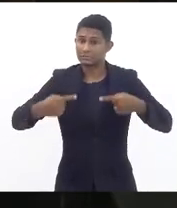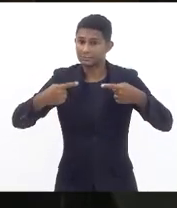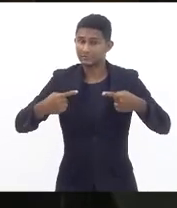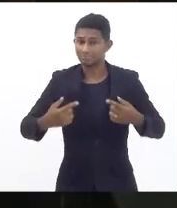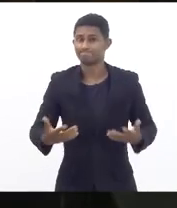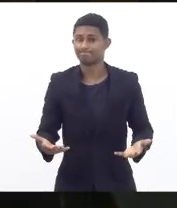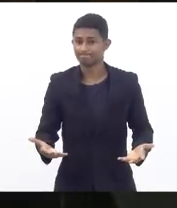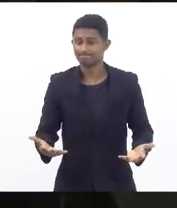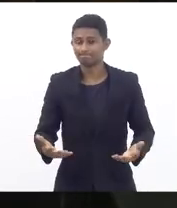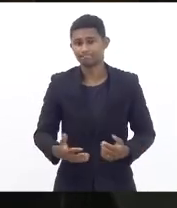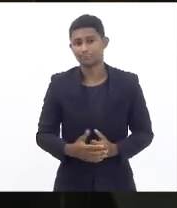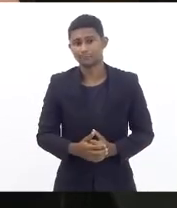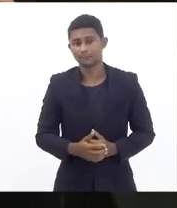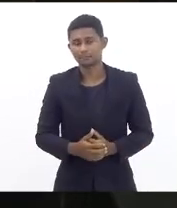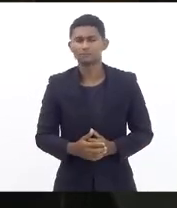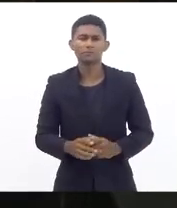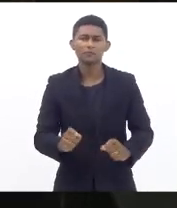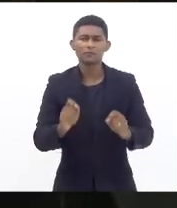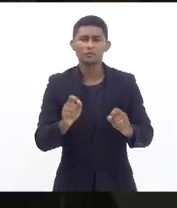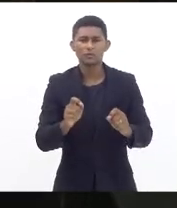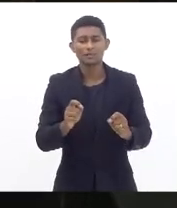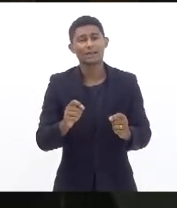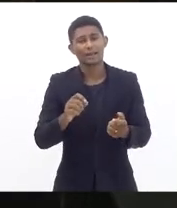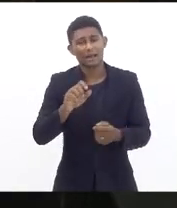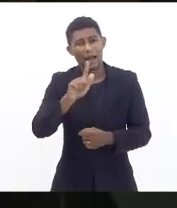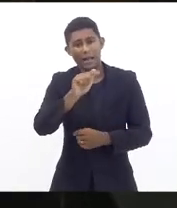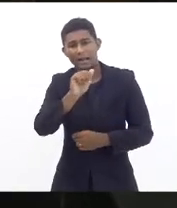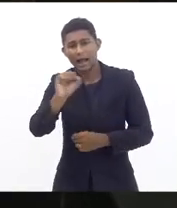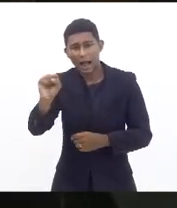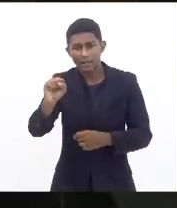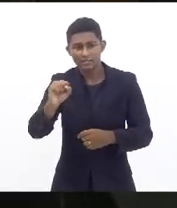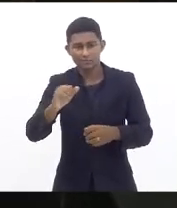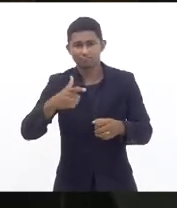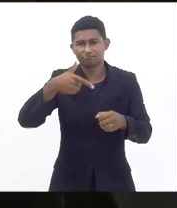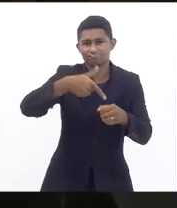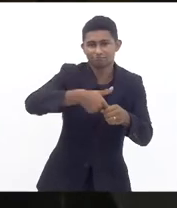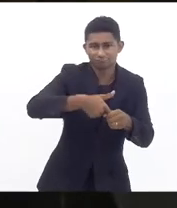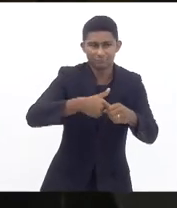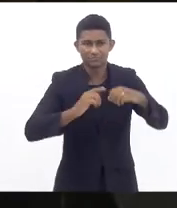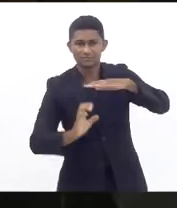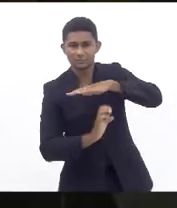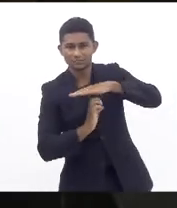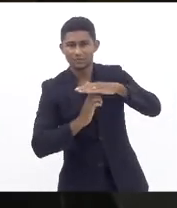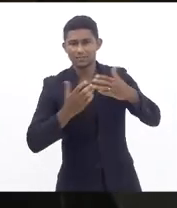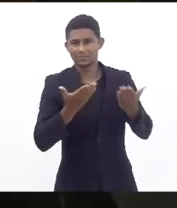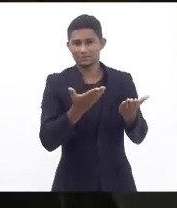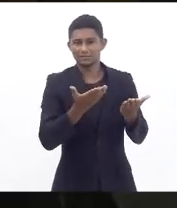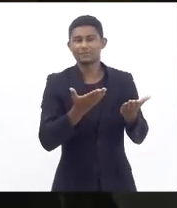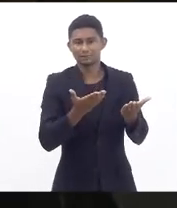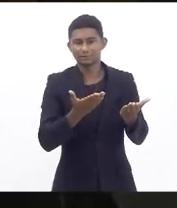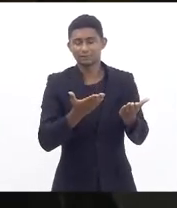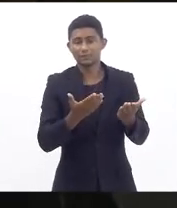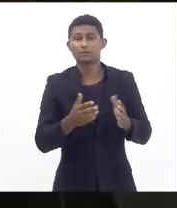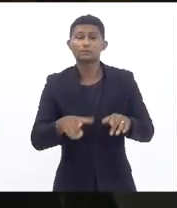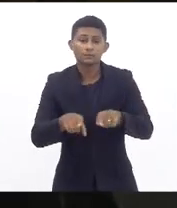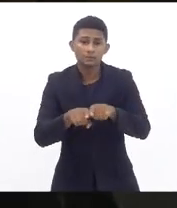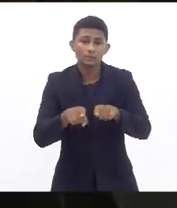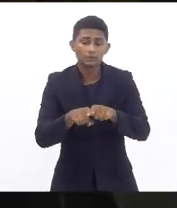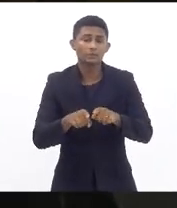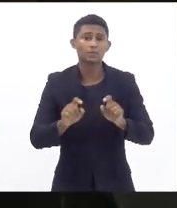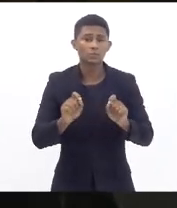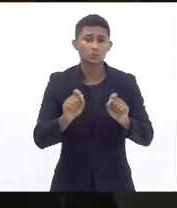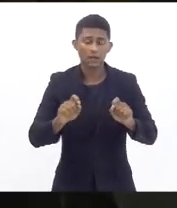né, do combustível gás, principalmente para as indústrias, e tem o